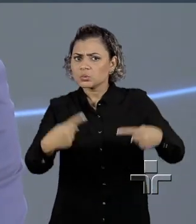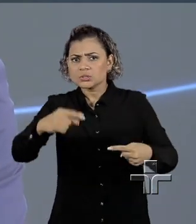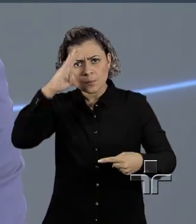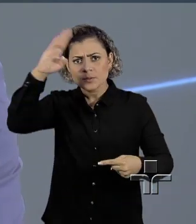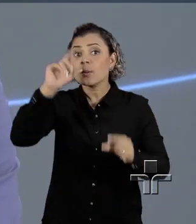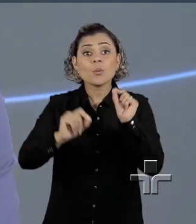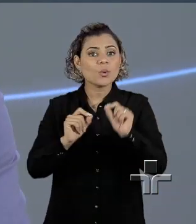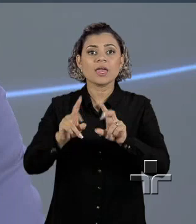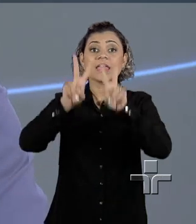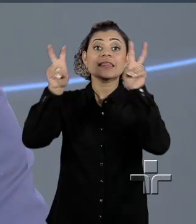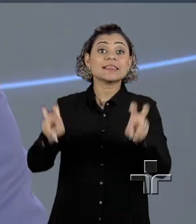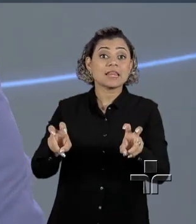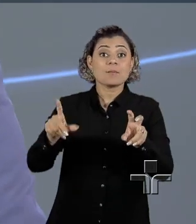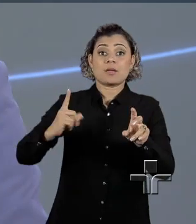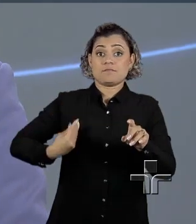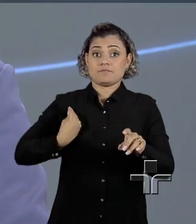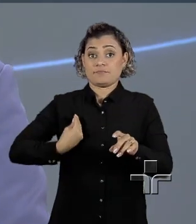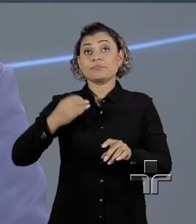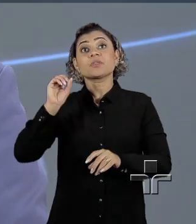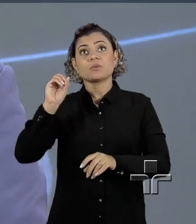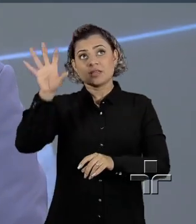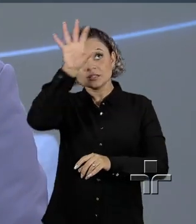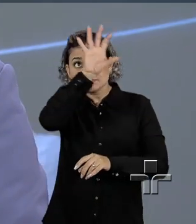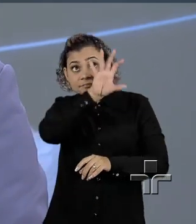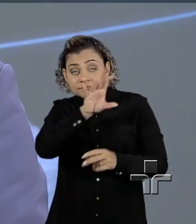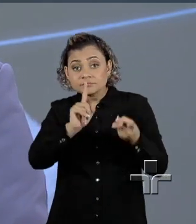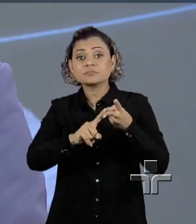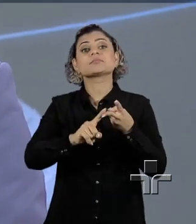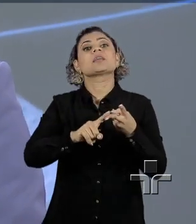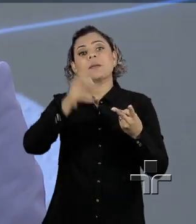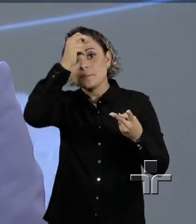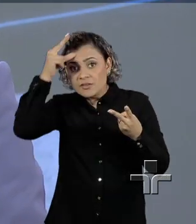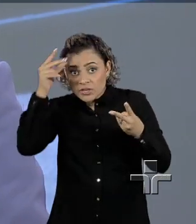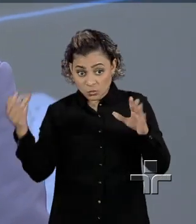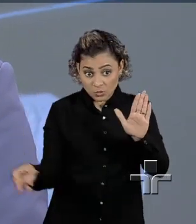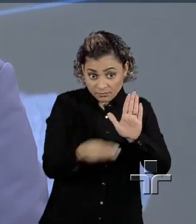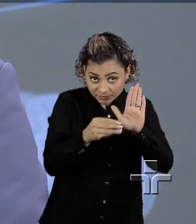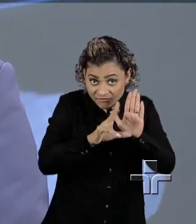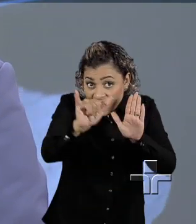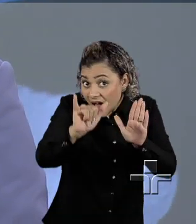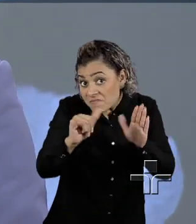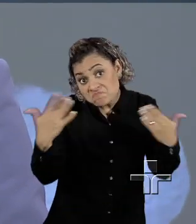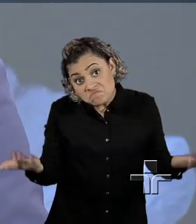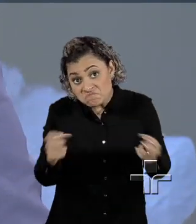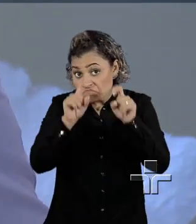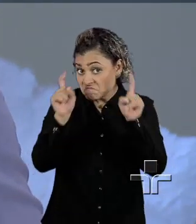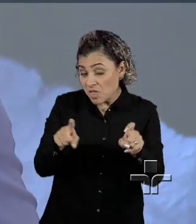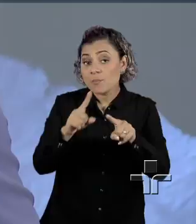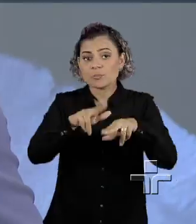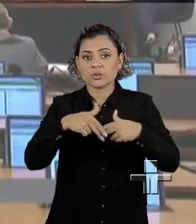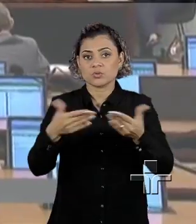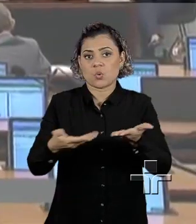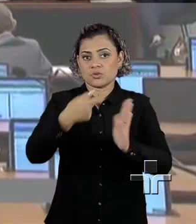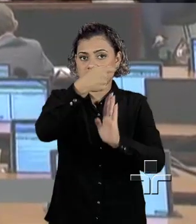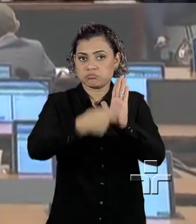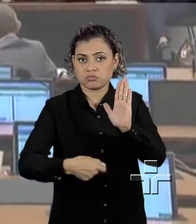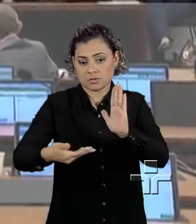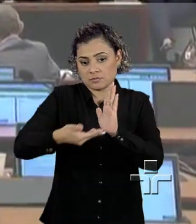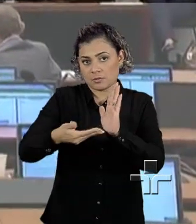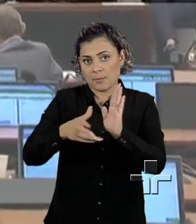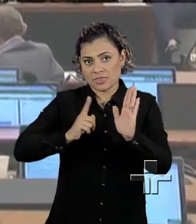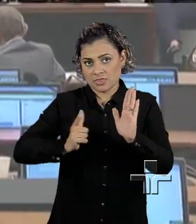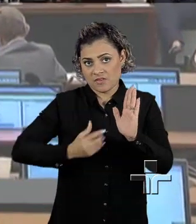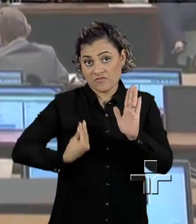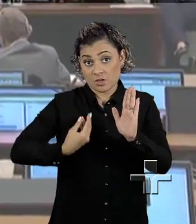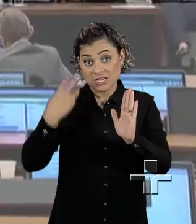torno da participação de estados e municípios. O texto foi lido hoje na Comissão Especial da Câmara dos Deputados. Foram